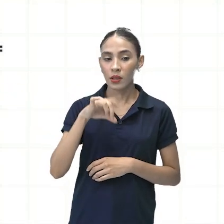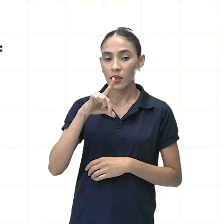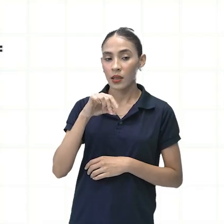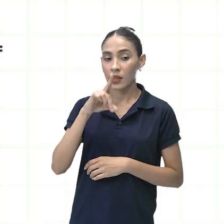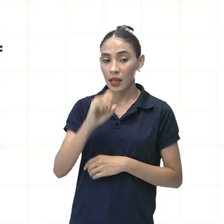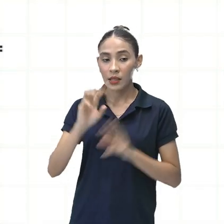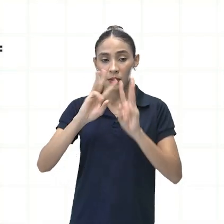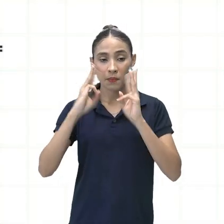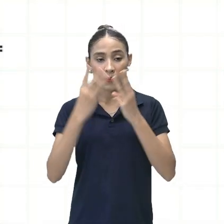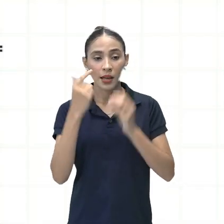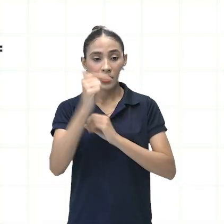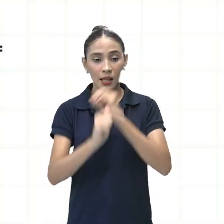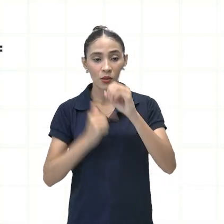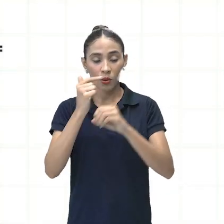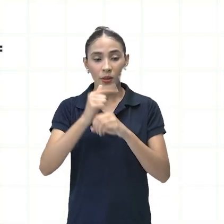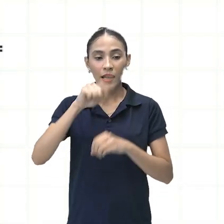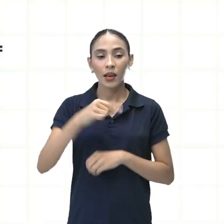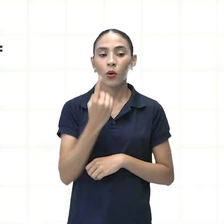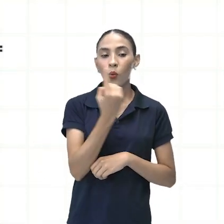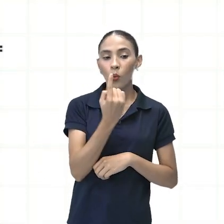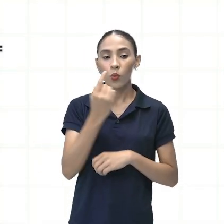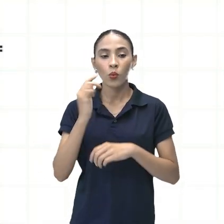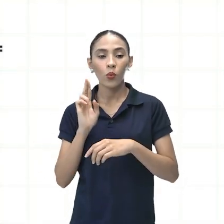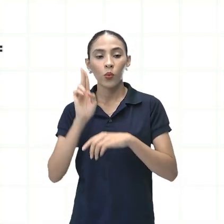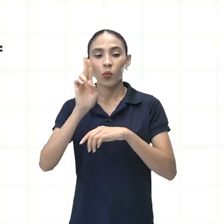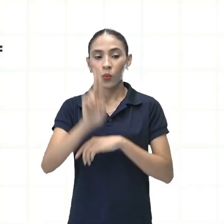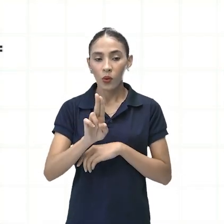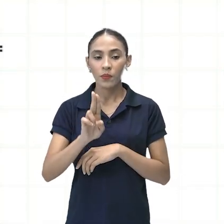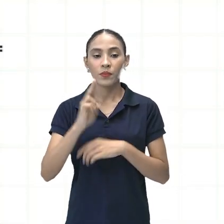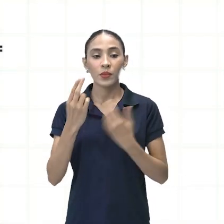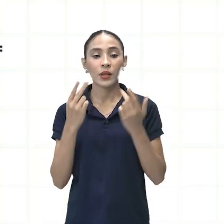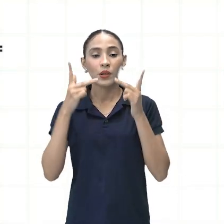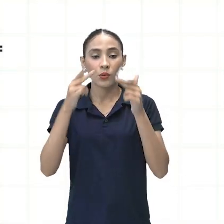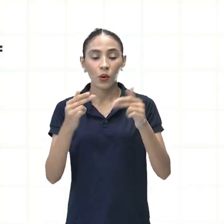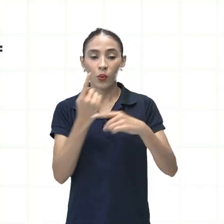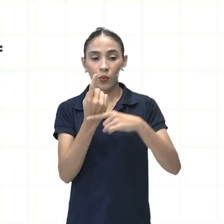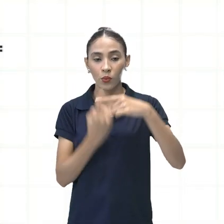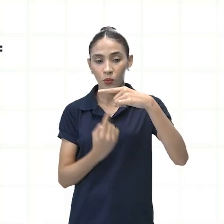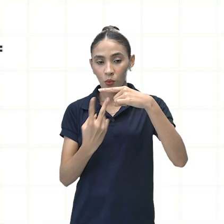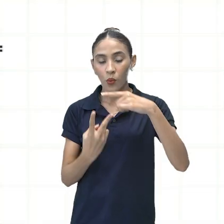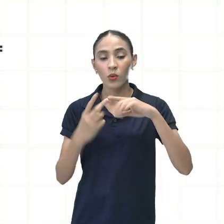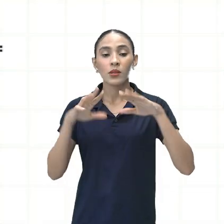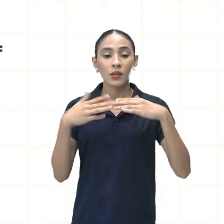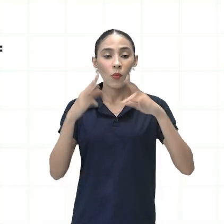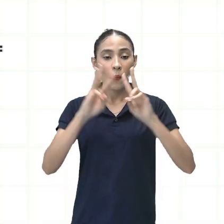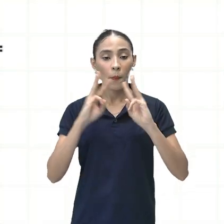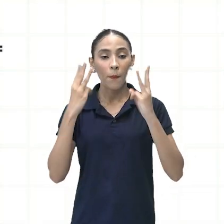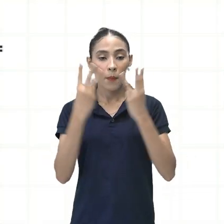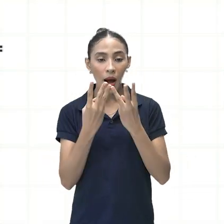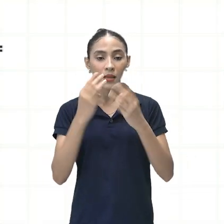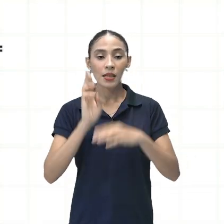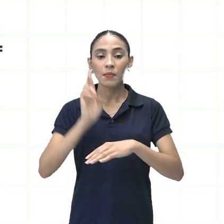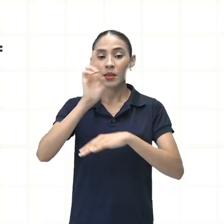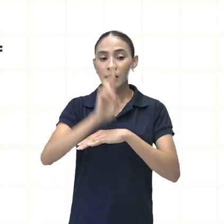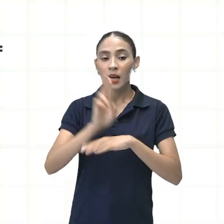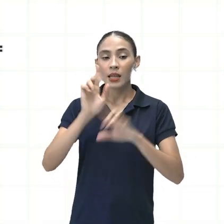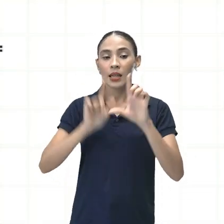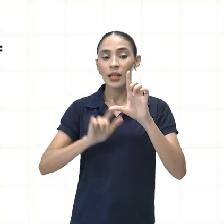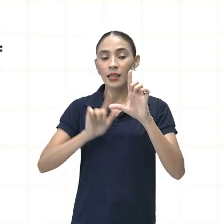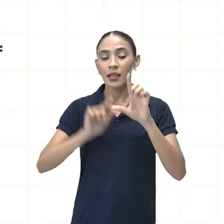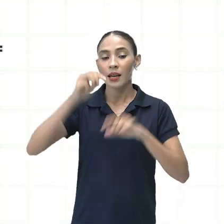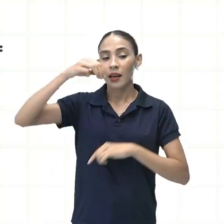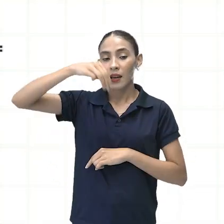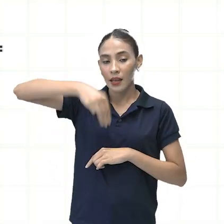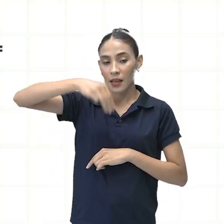que é igual a 1U, é igual a 1 sobre 12. De quem? Da massa, representado pelo M,